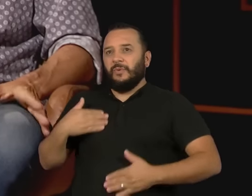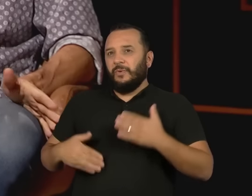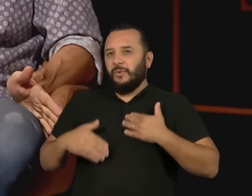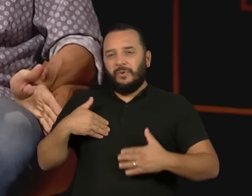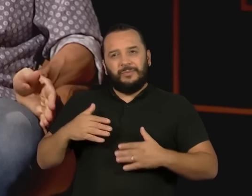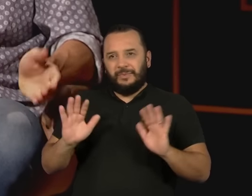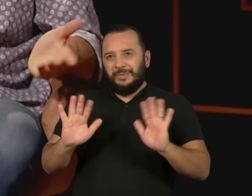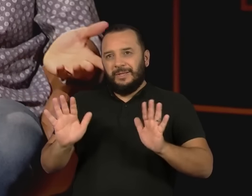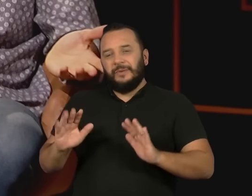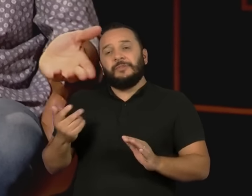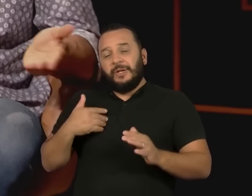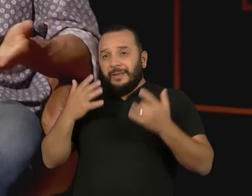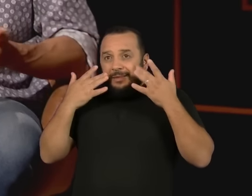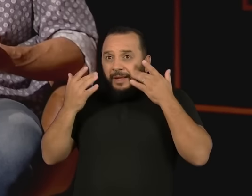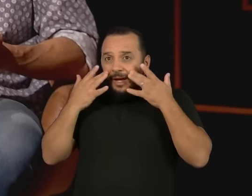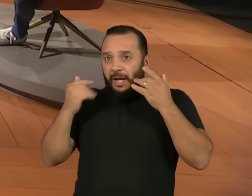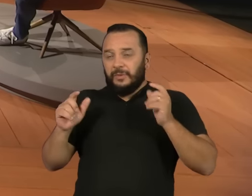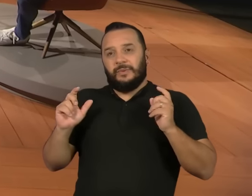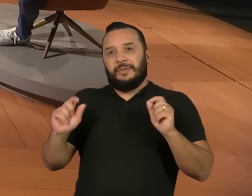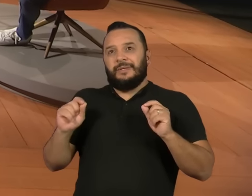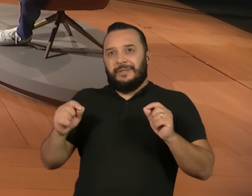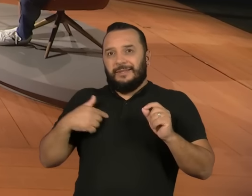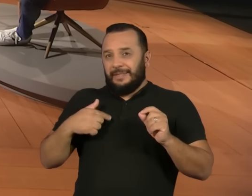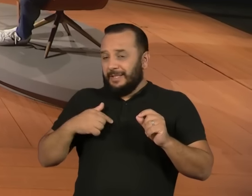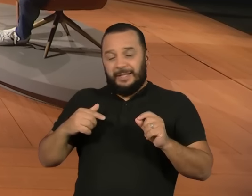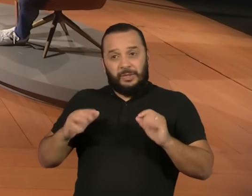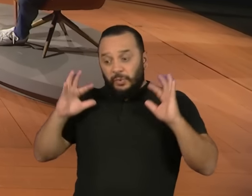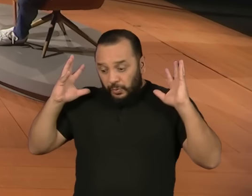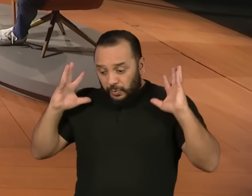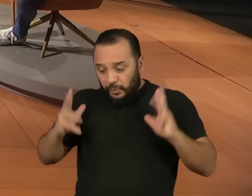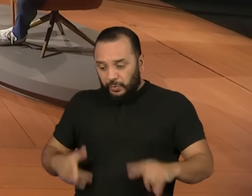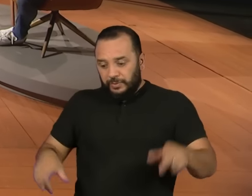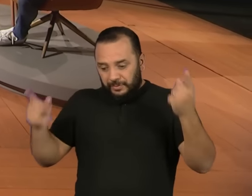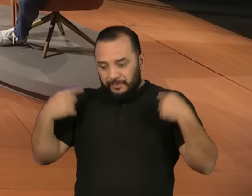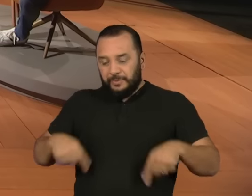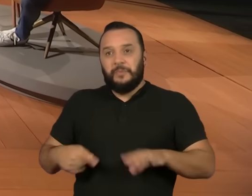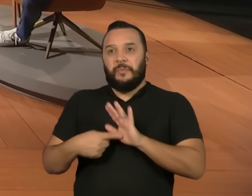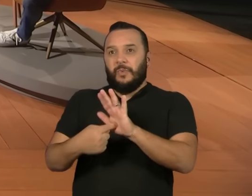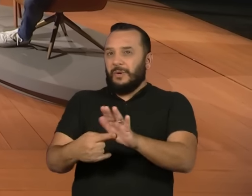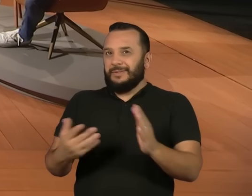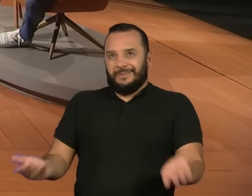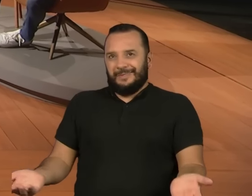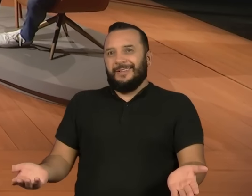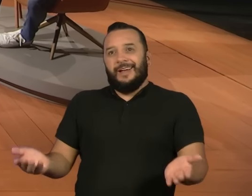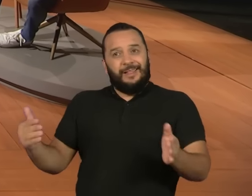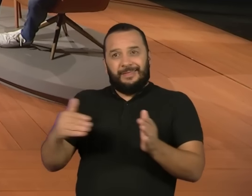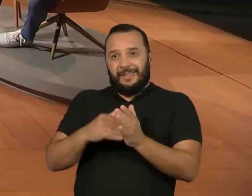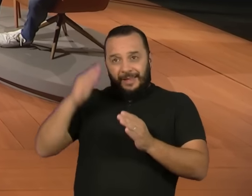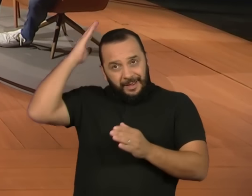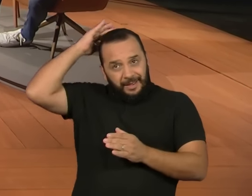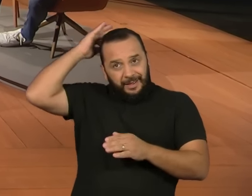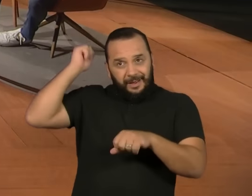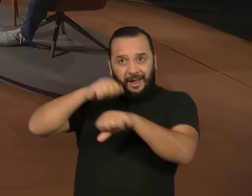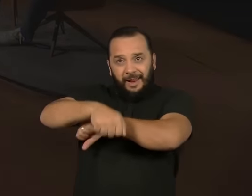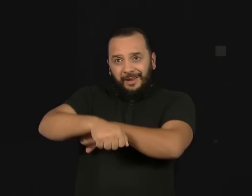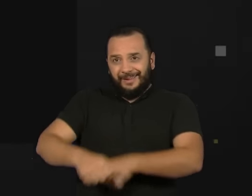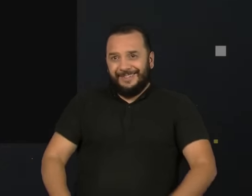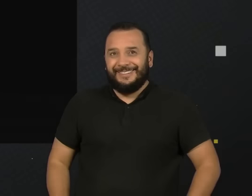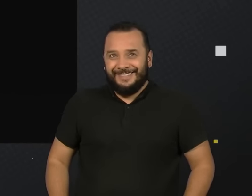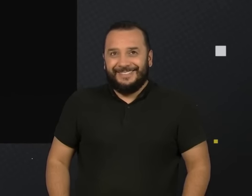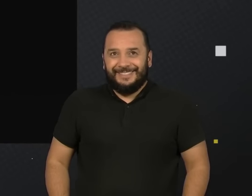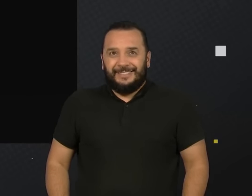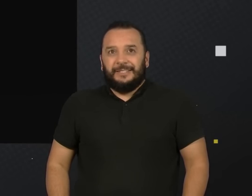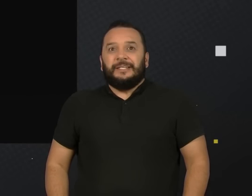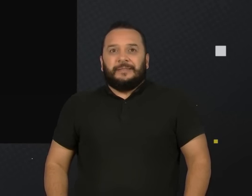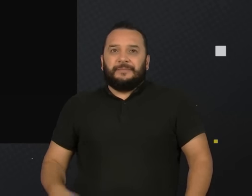E no teatro eu estou vivo do dedinho do pé até a careca. E então, e com